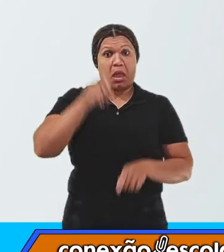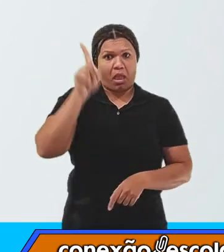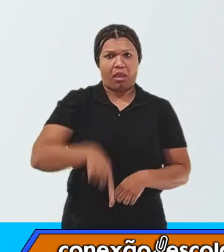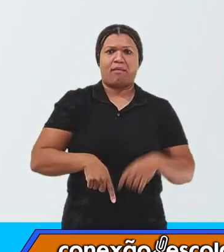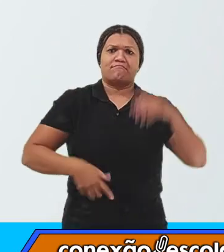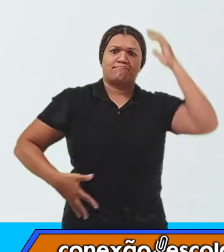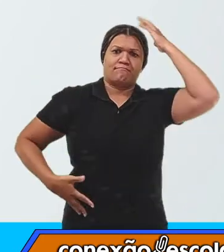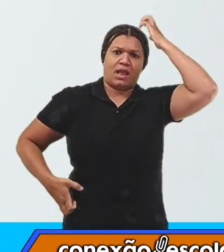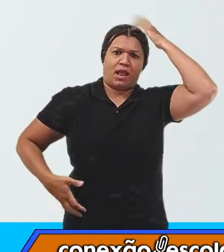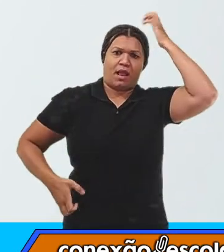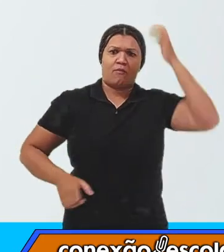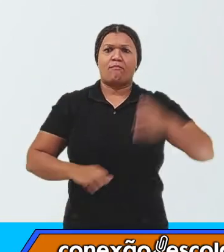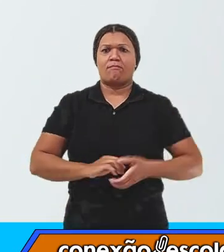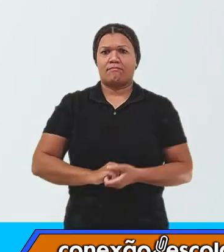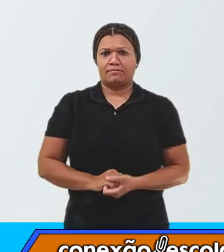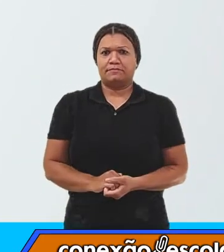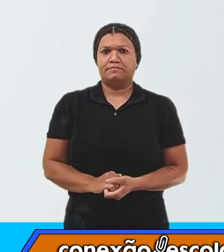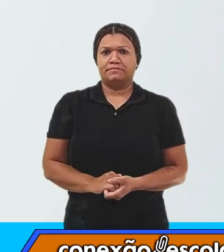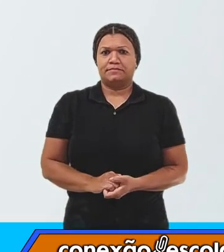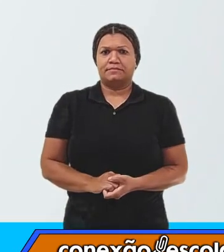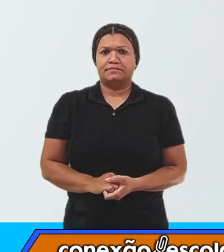é um macaco.